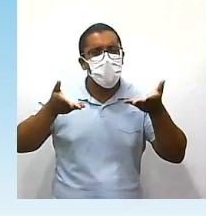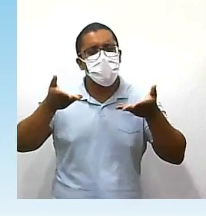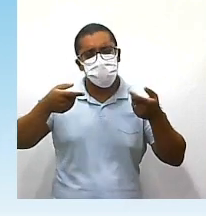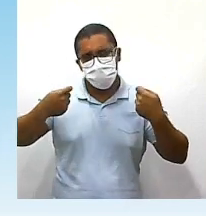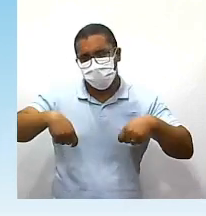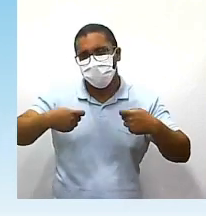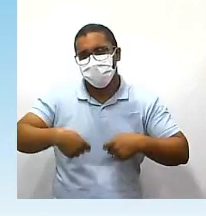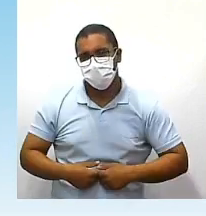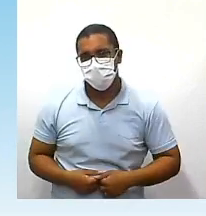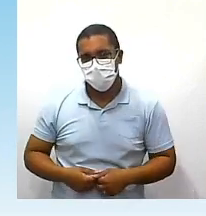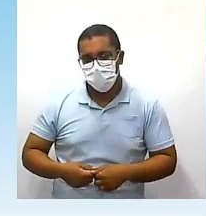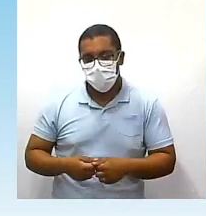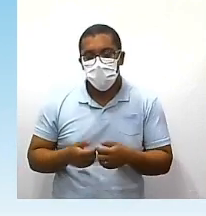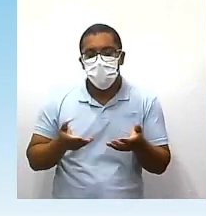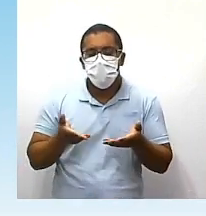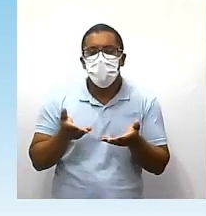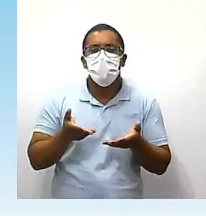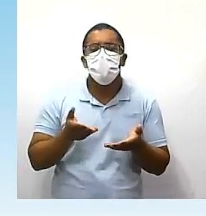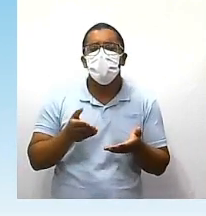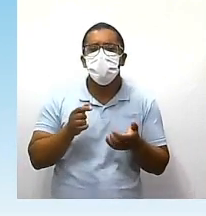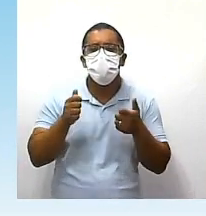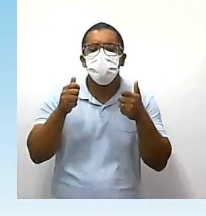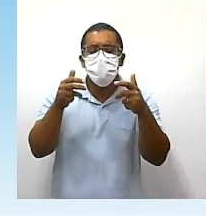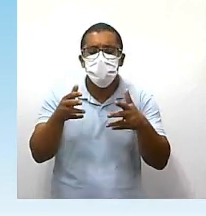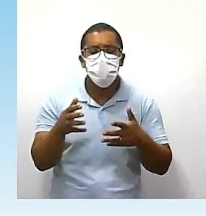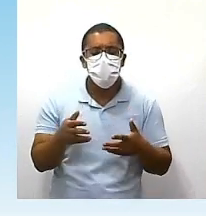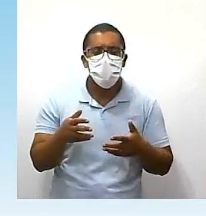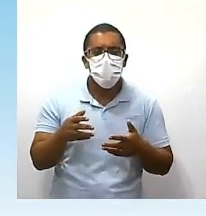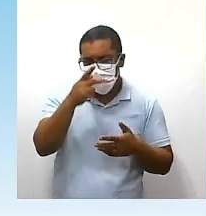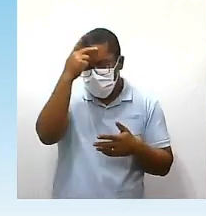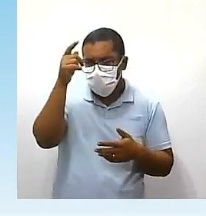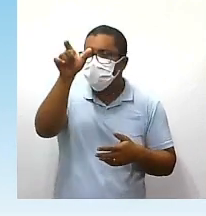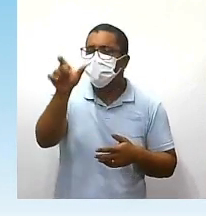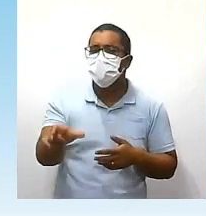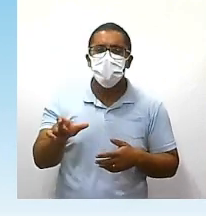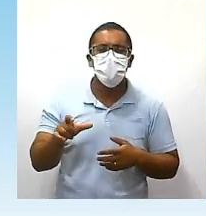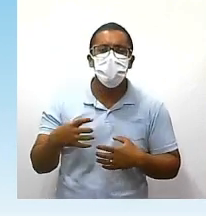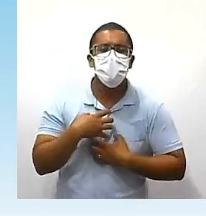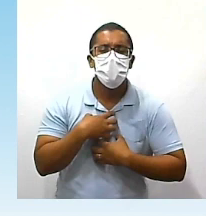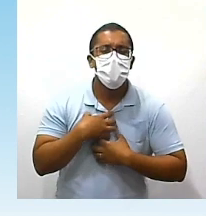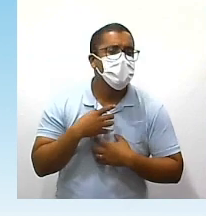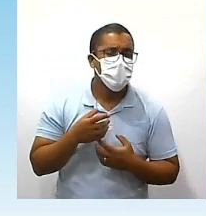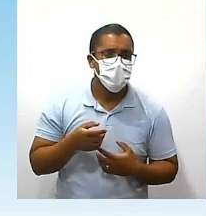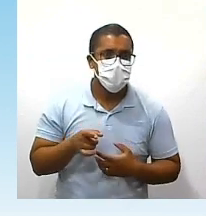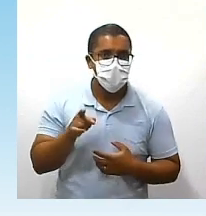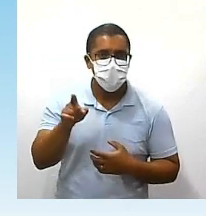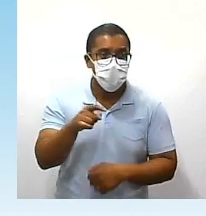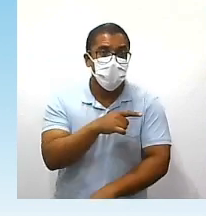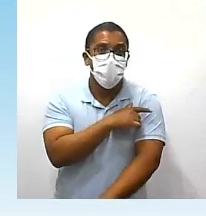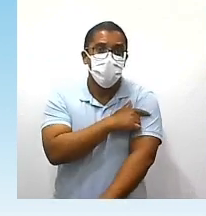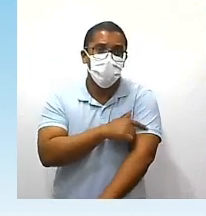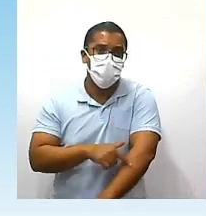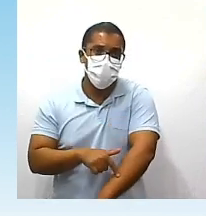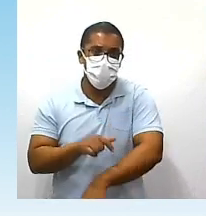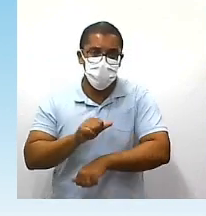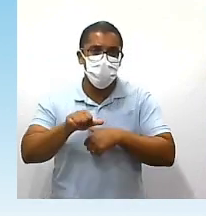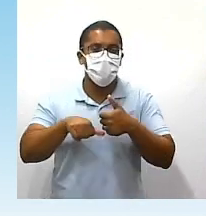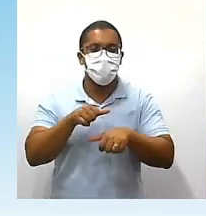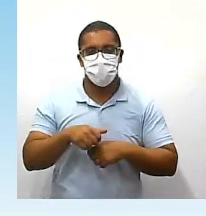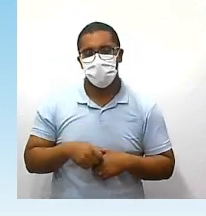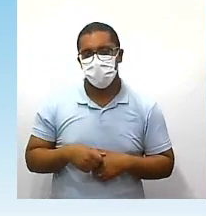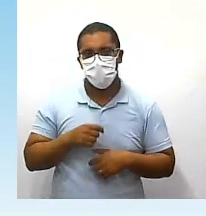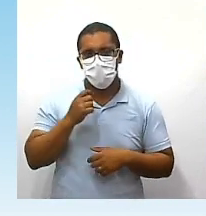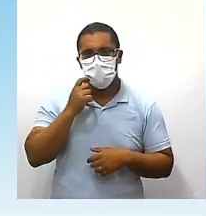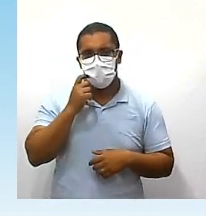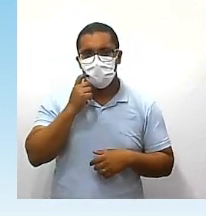falar sobre essas drogas, o que ela causa no indivíduo. A mudança do comportamento. O abuso